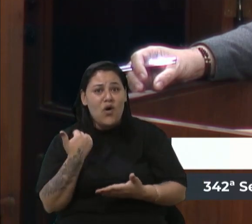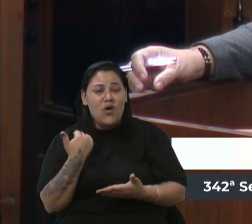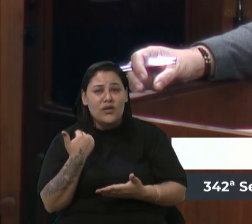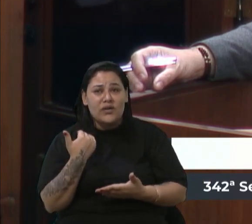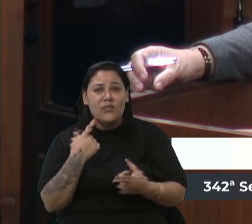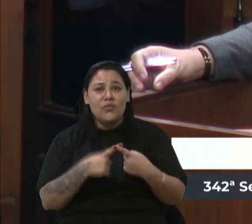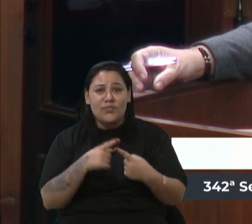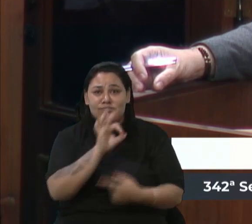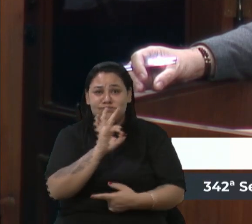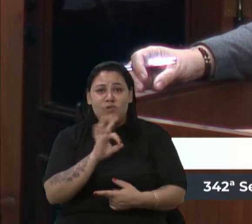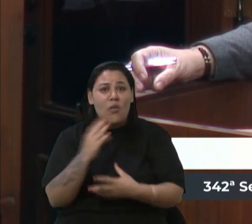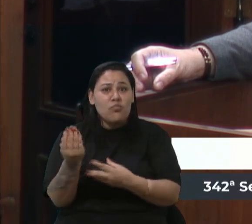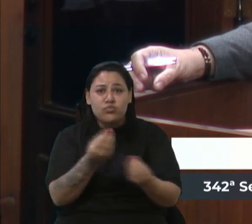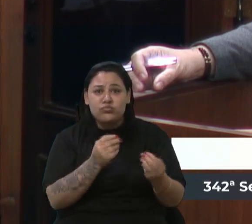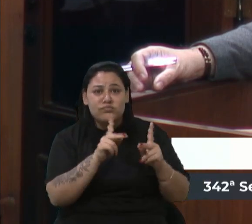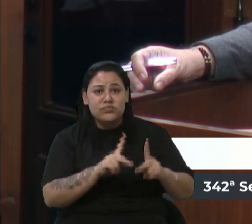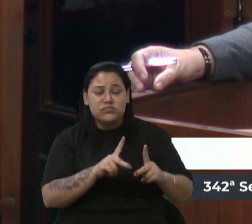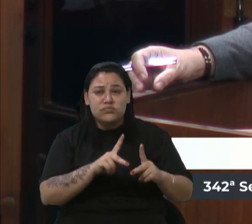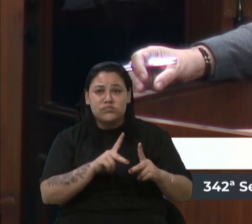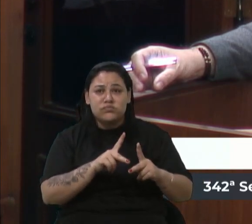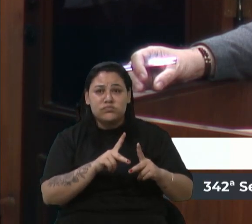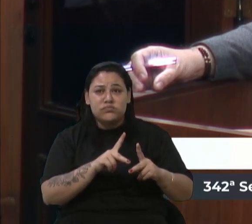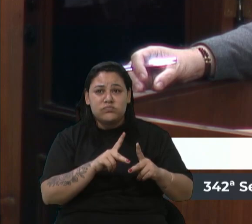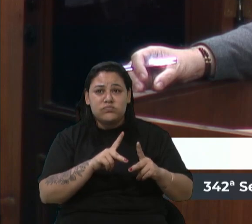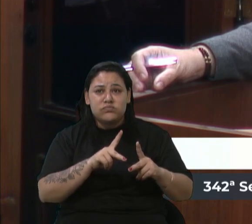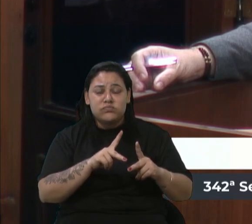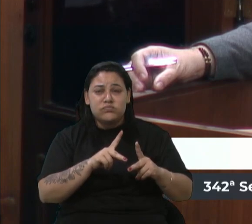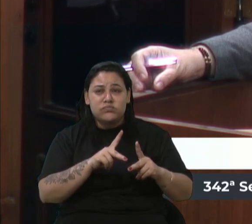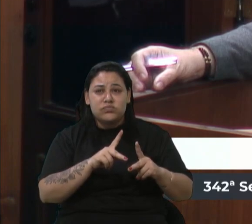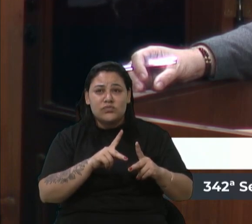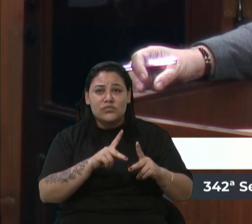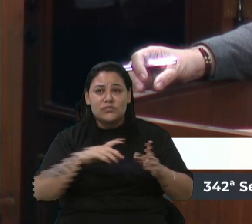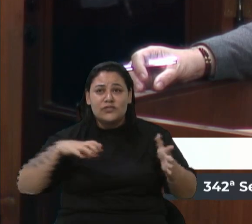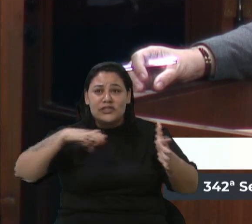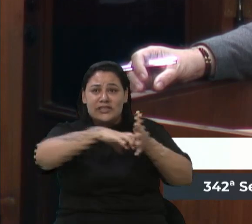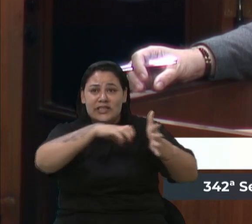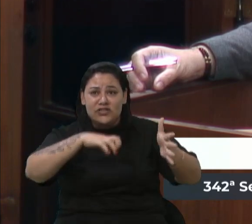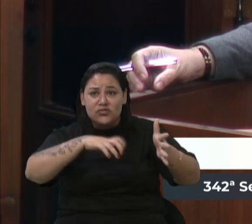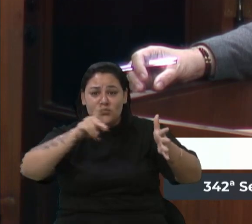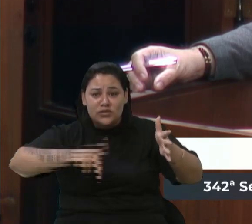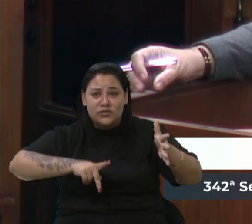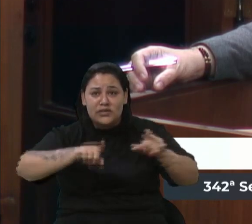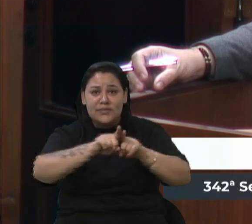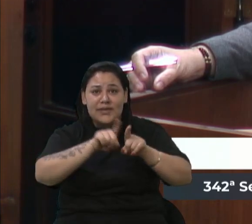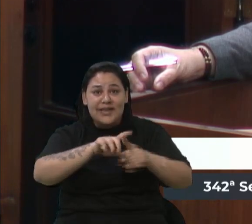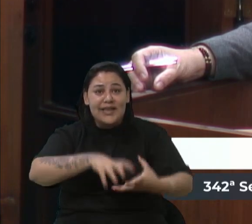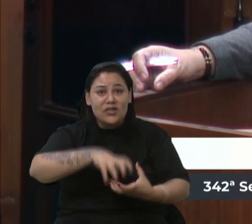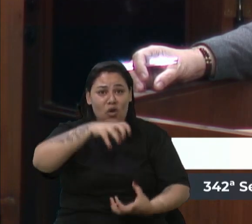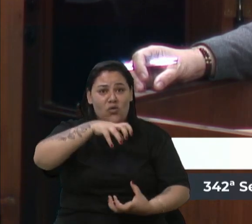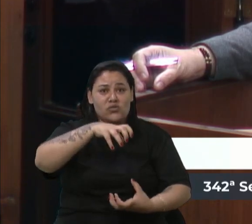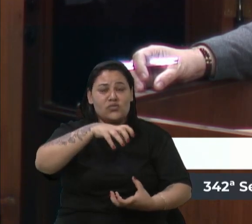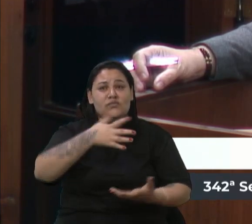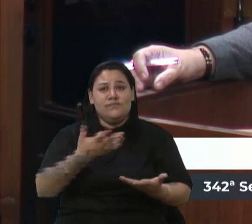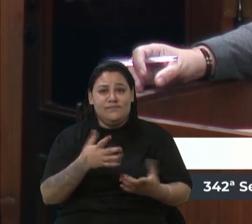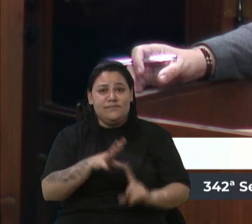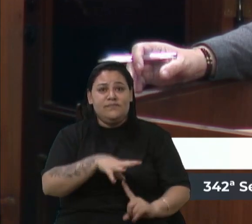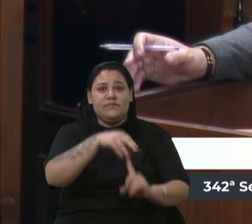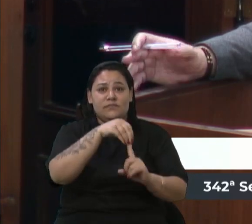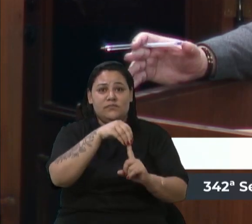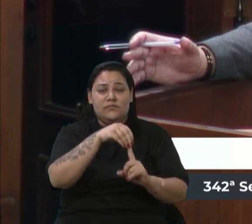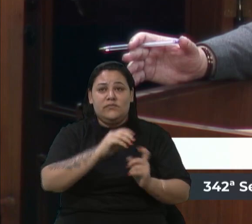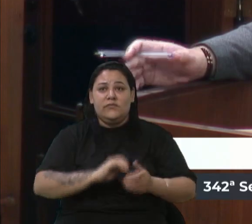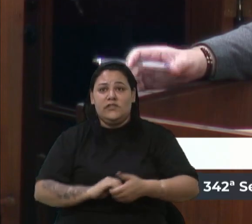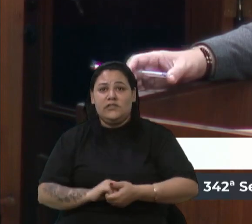percentual grande de atropelamentos e também um percentual grande de idosos. Então, a gente tem que ter